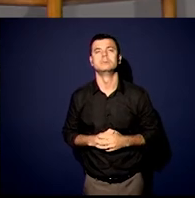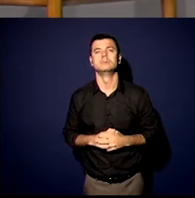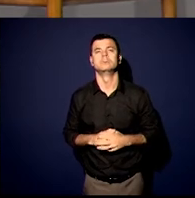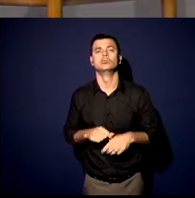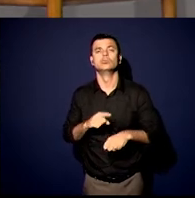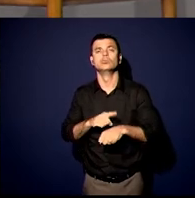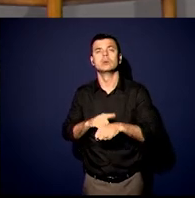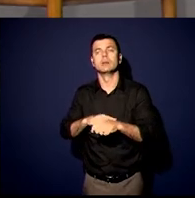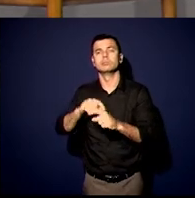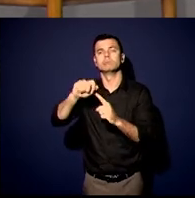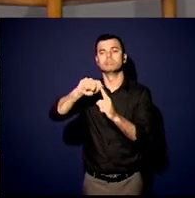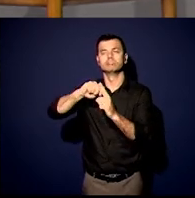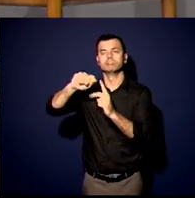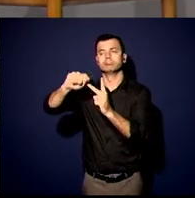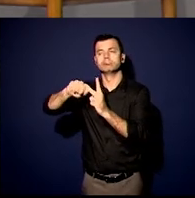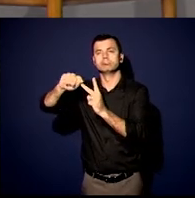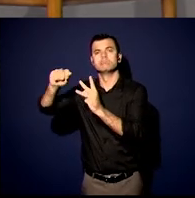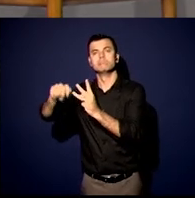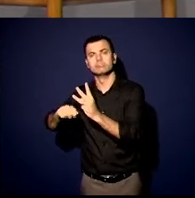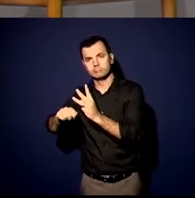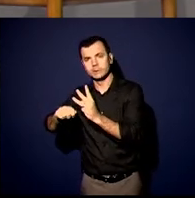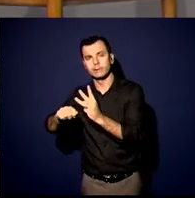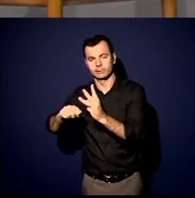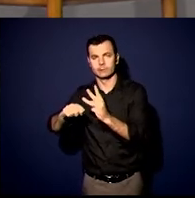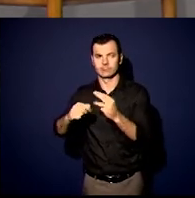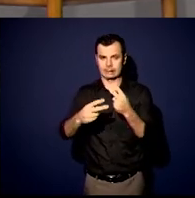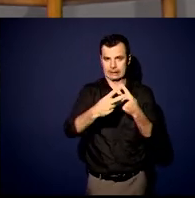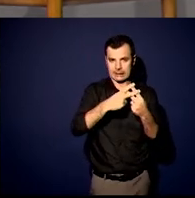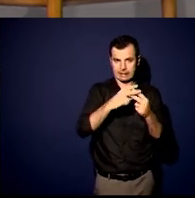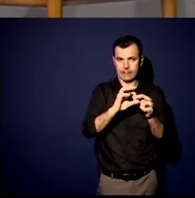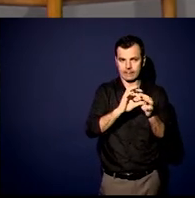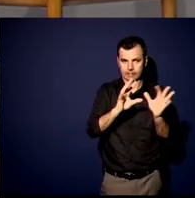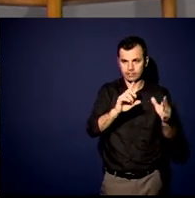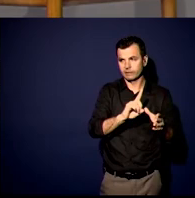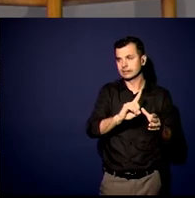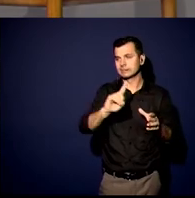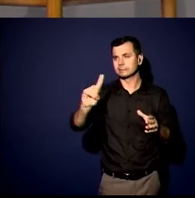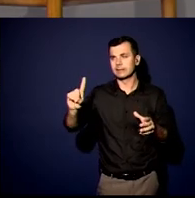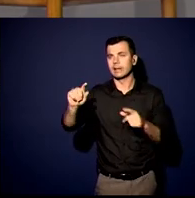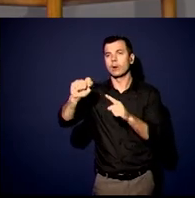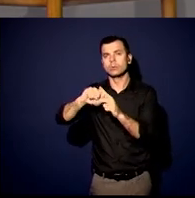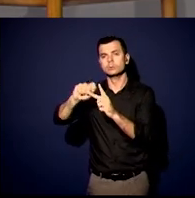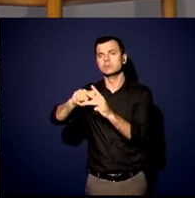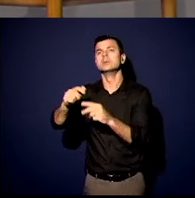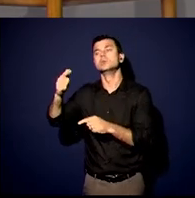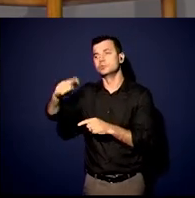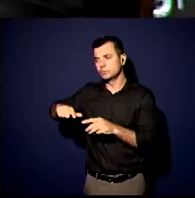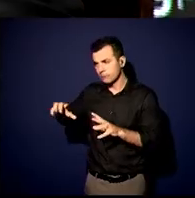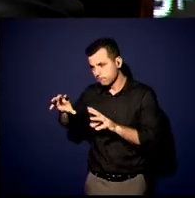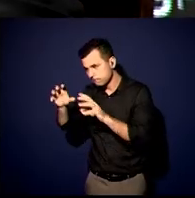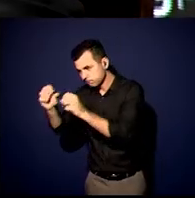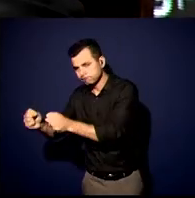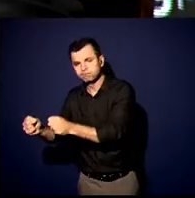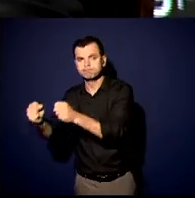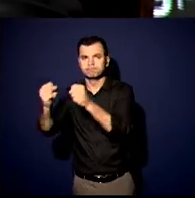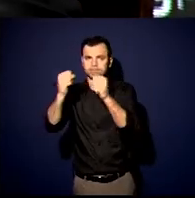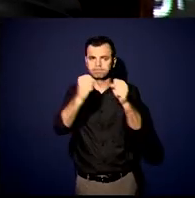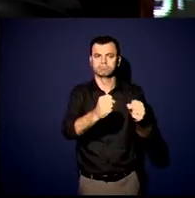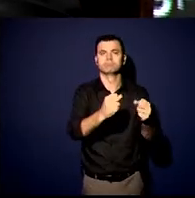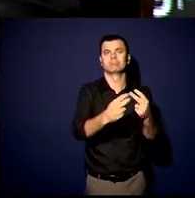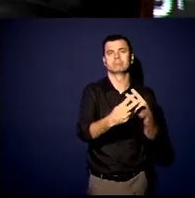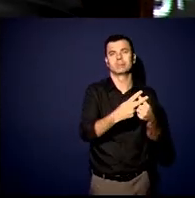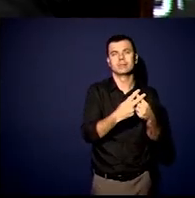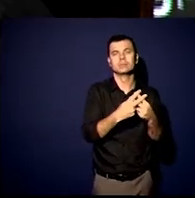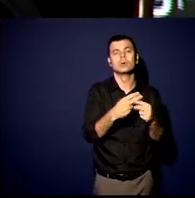prazo de 90 dias quando eles deixaram a prisão por quê Porque paradoxalmente muitos casos a vida deles piora